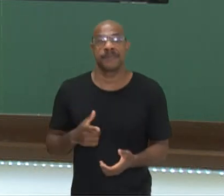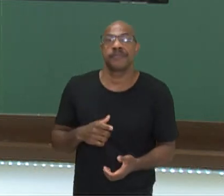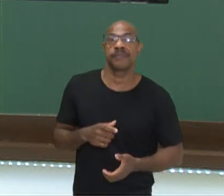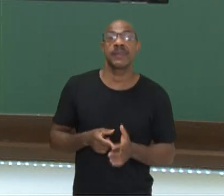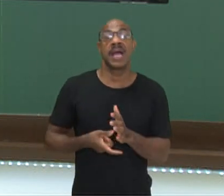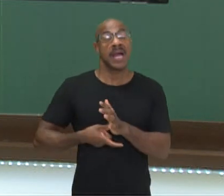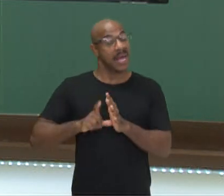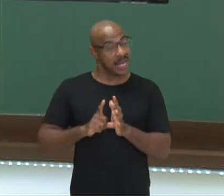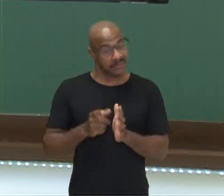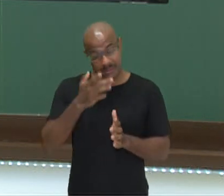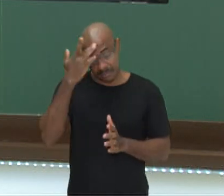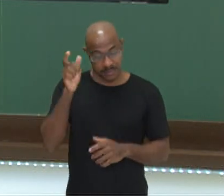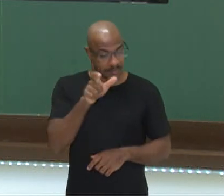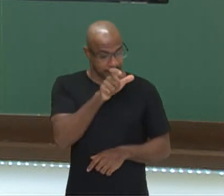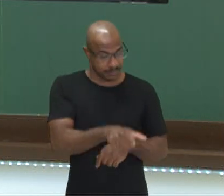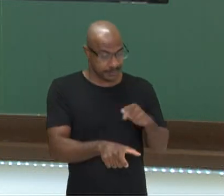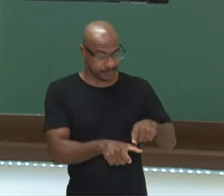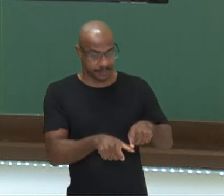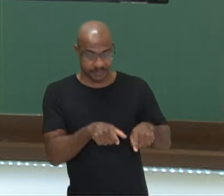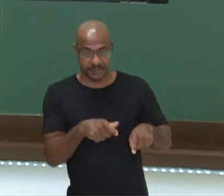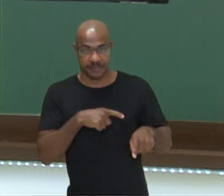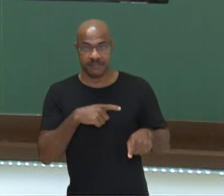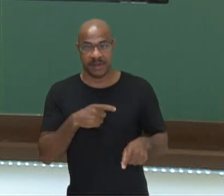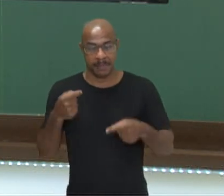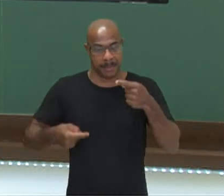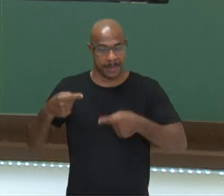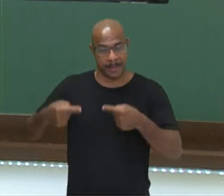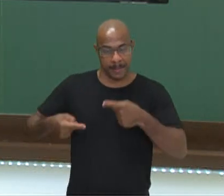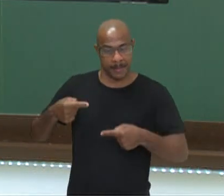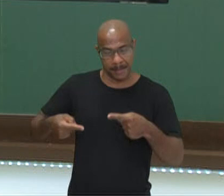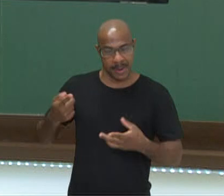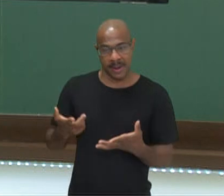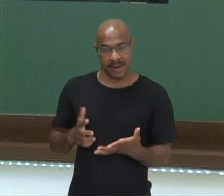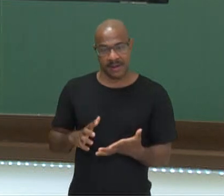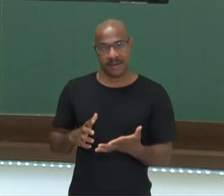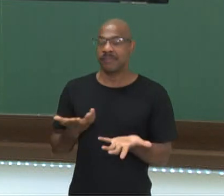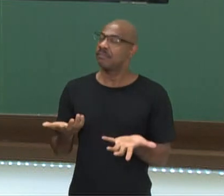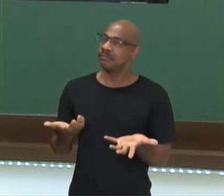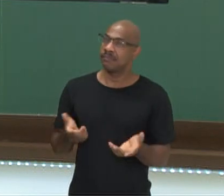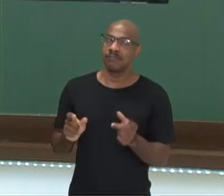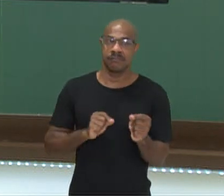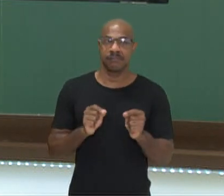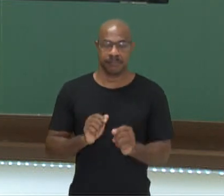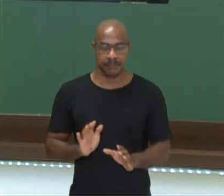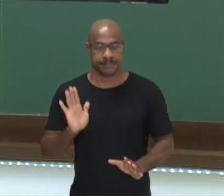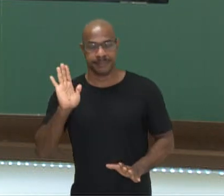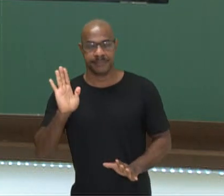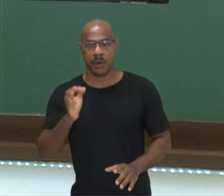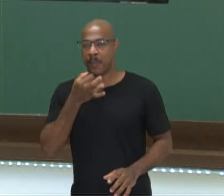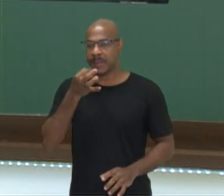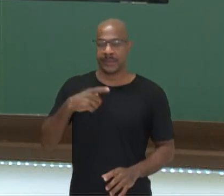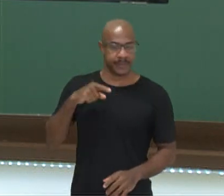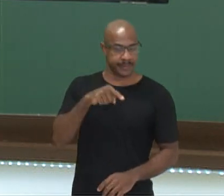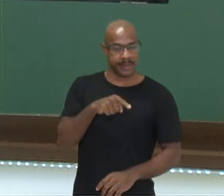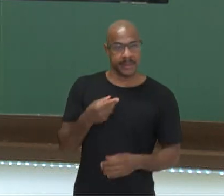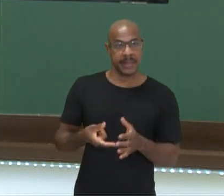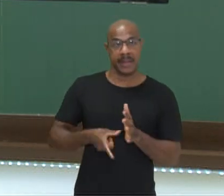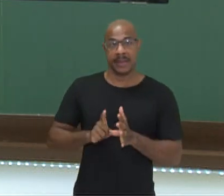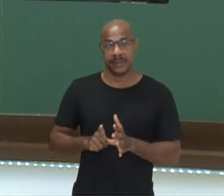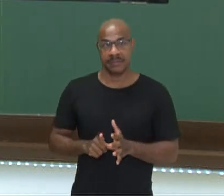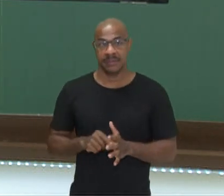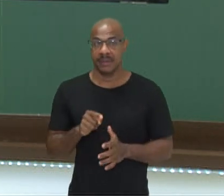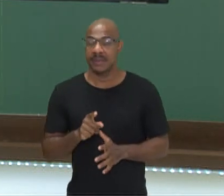vez desse interlocutor que vai refutar essa medida, o debatedor pode pensar no seguinte: